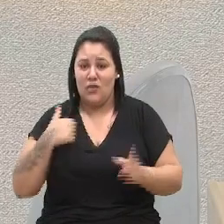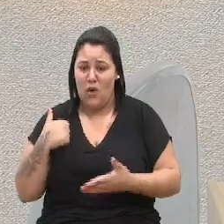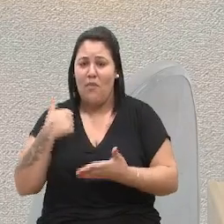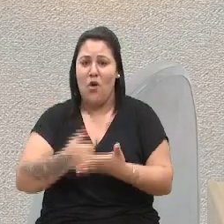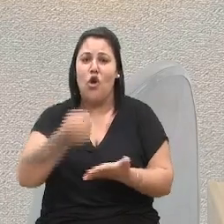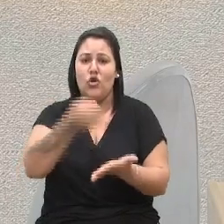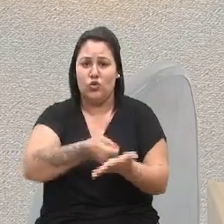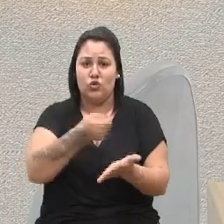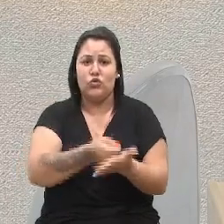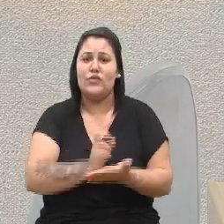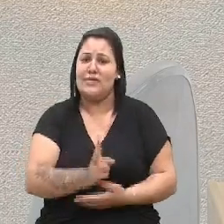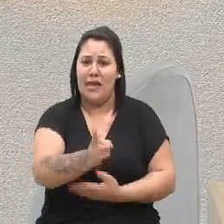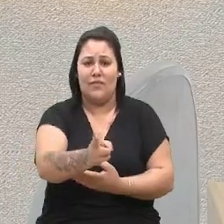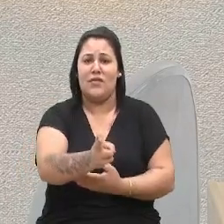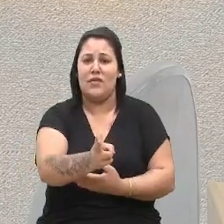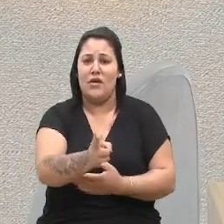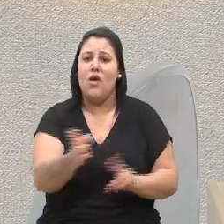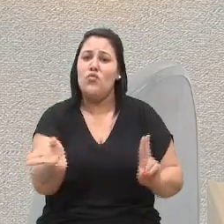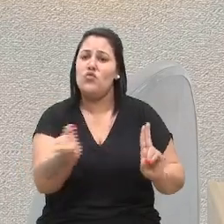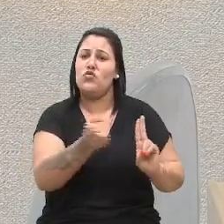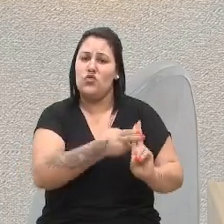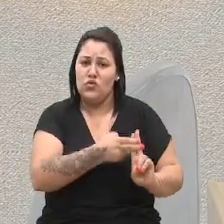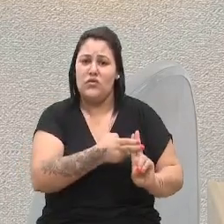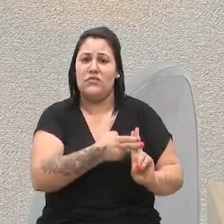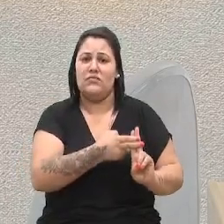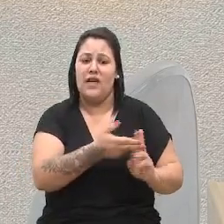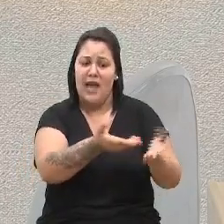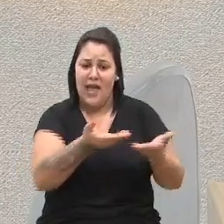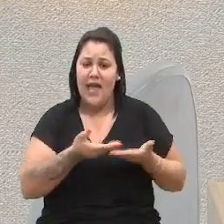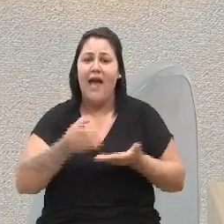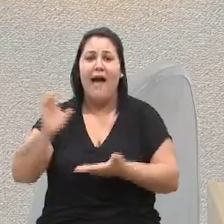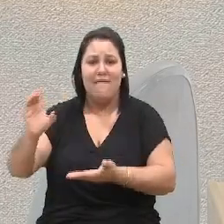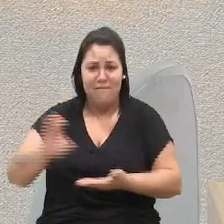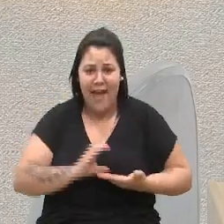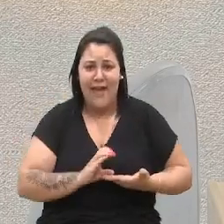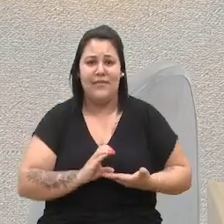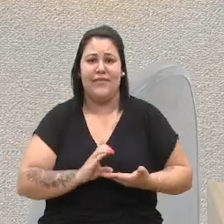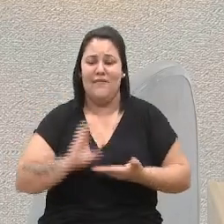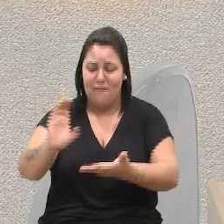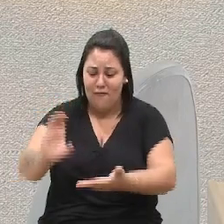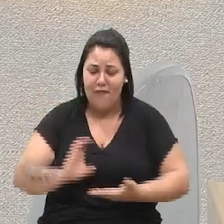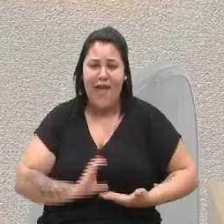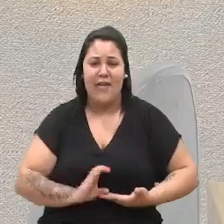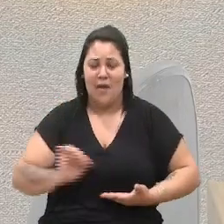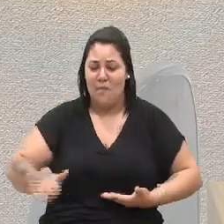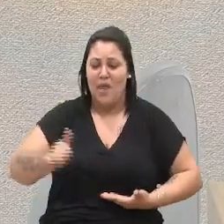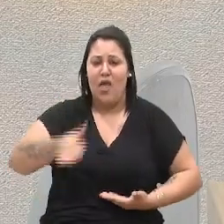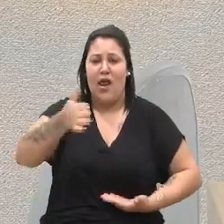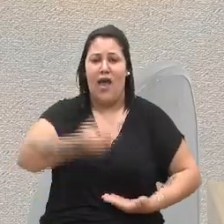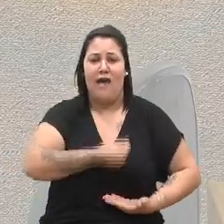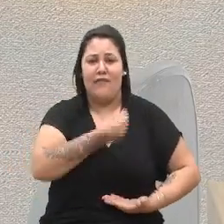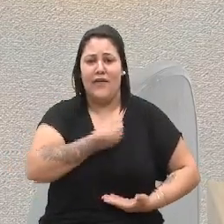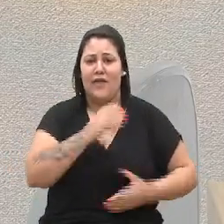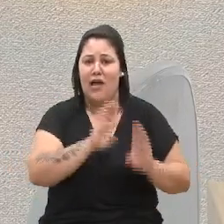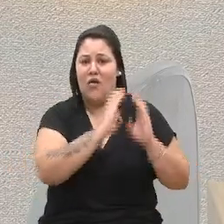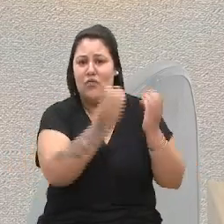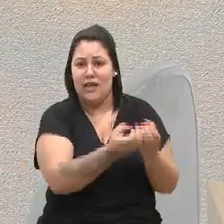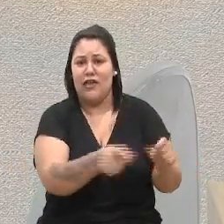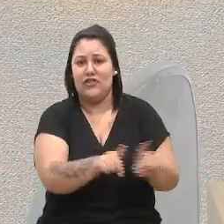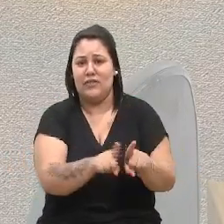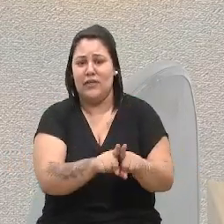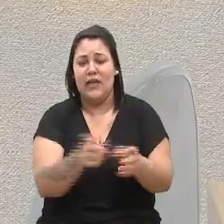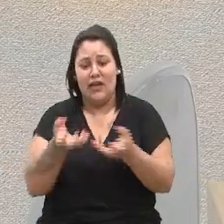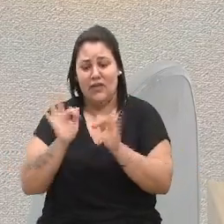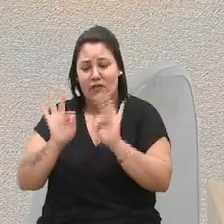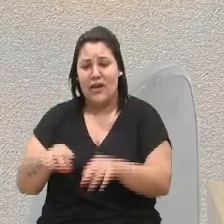que cada vez mais o SUS receba recursos e traga melhorias para a vida das pessoas. E quero concluir